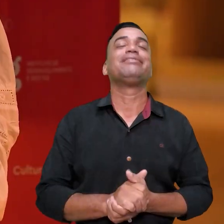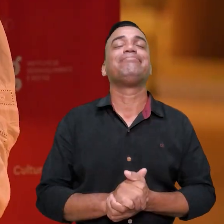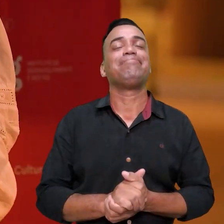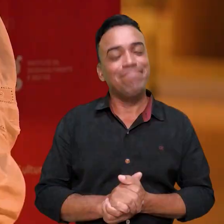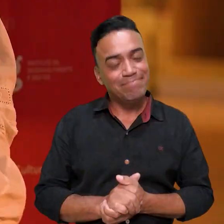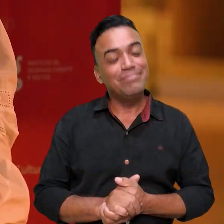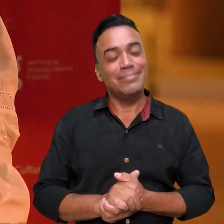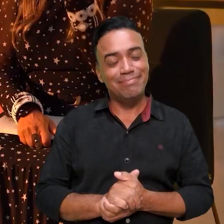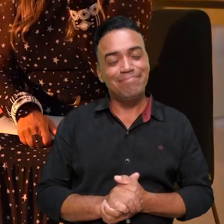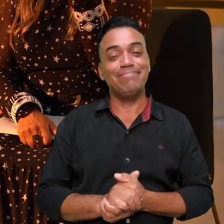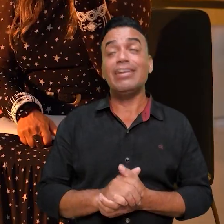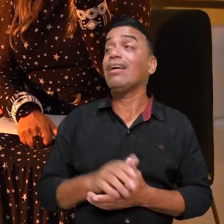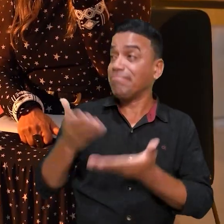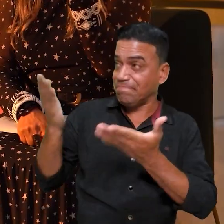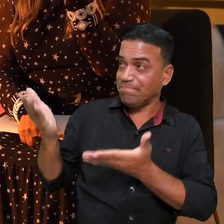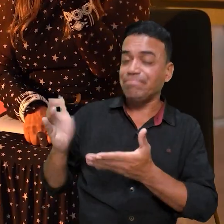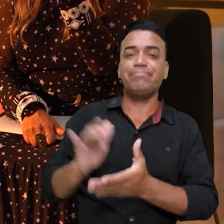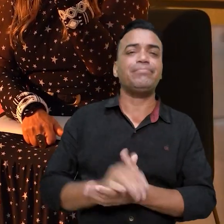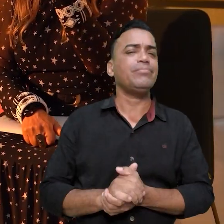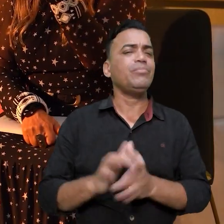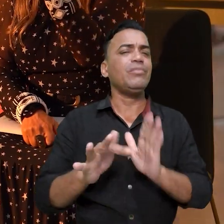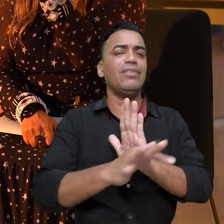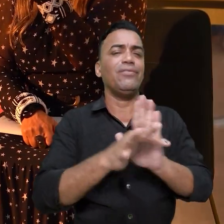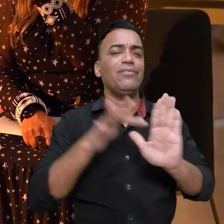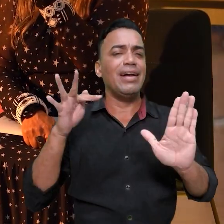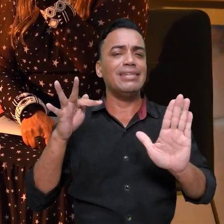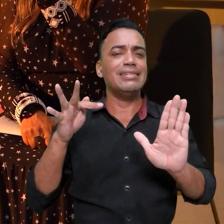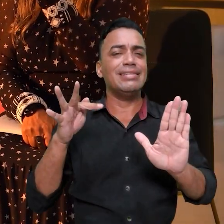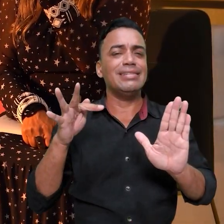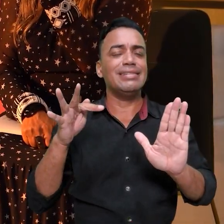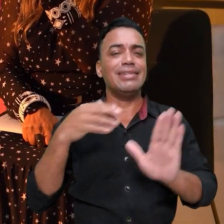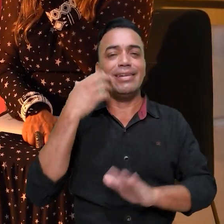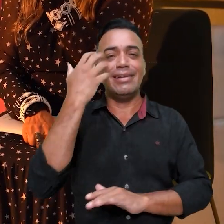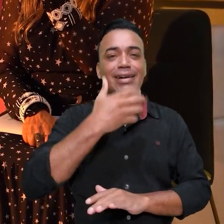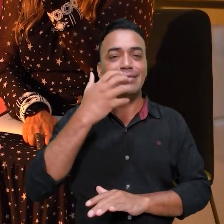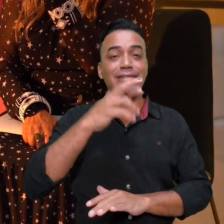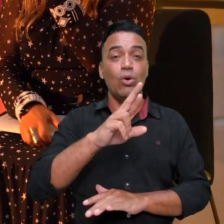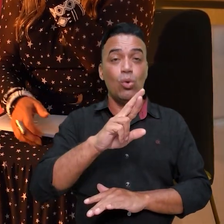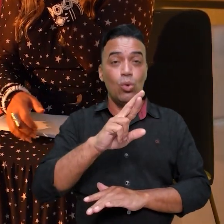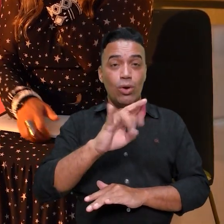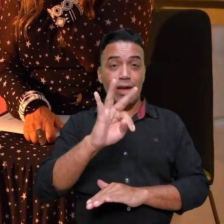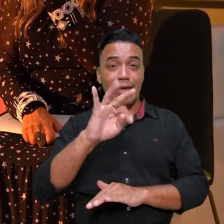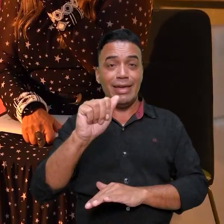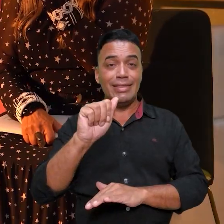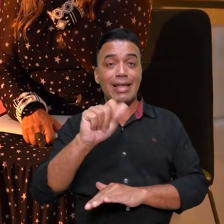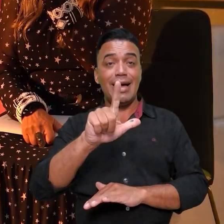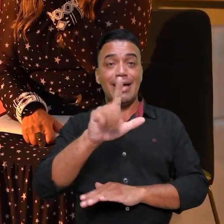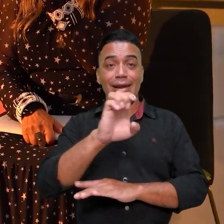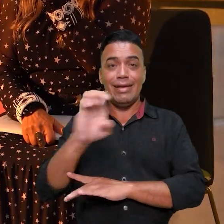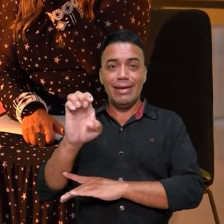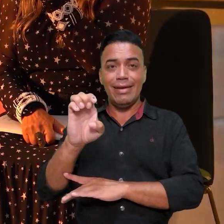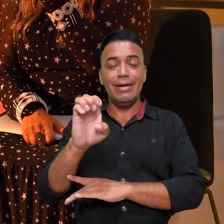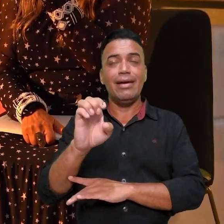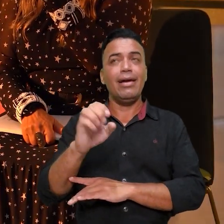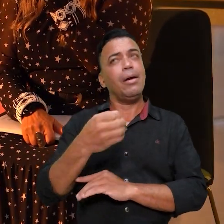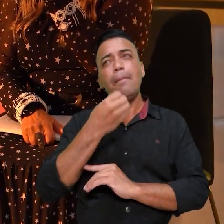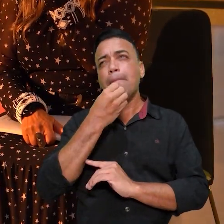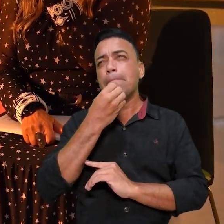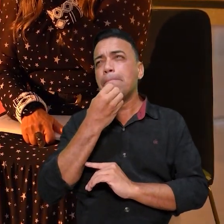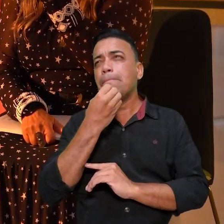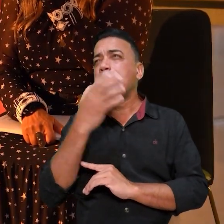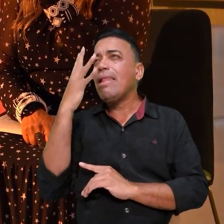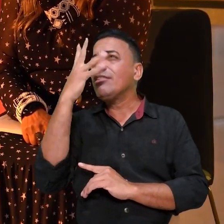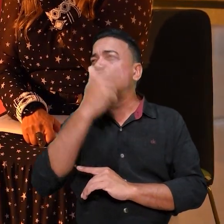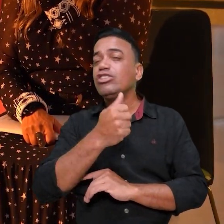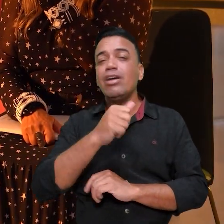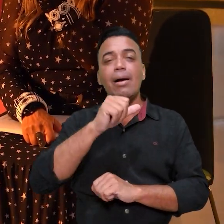Exatamente, Bruna. Aquela frase da canção da Rita Lee, né? Um belo dia resolvi mudar e